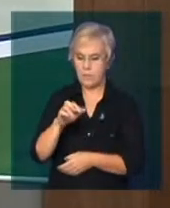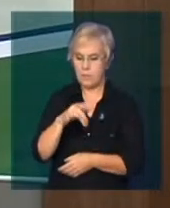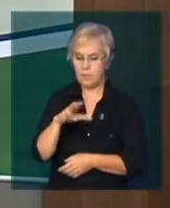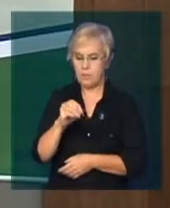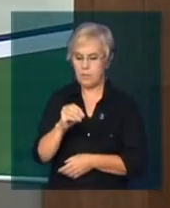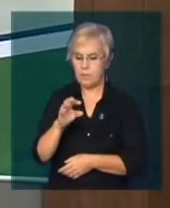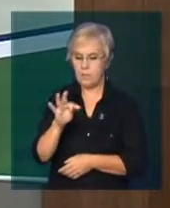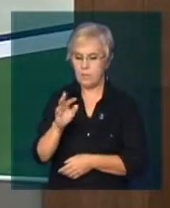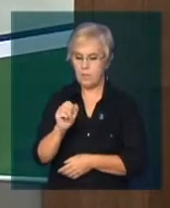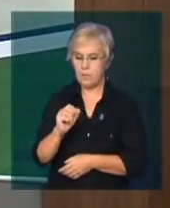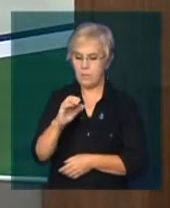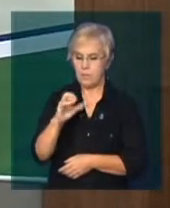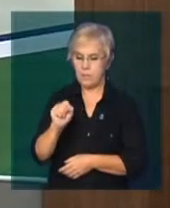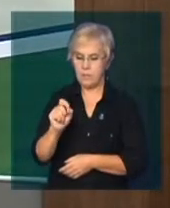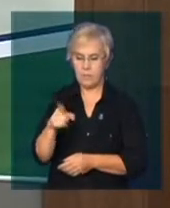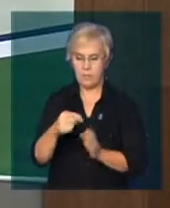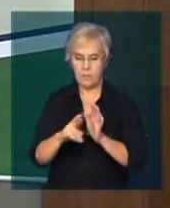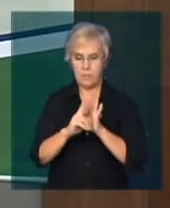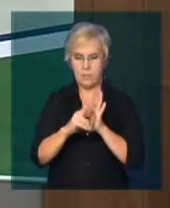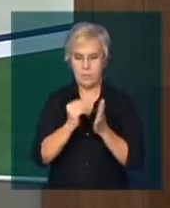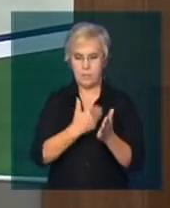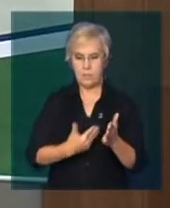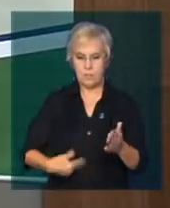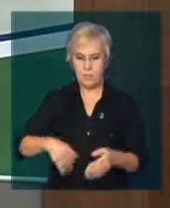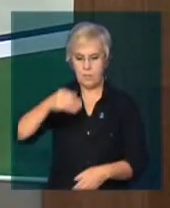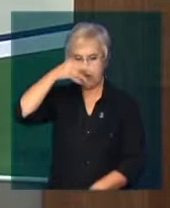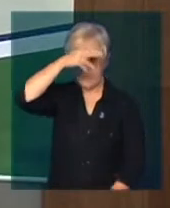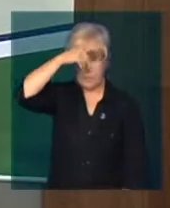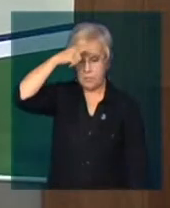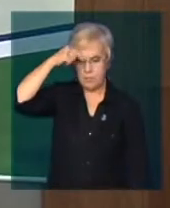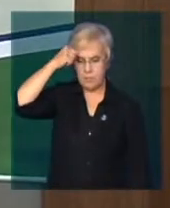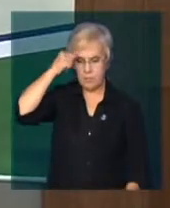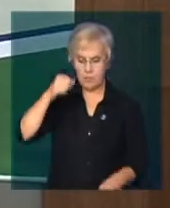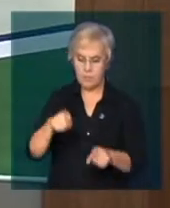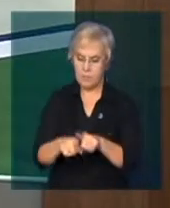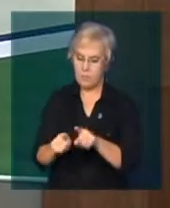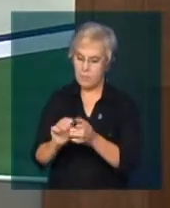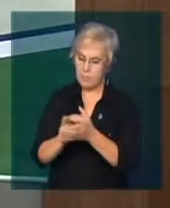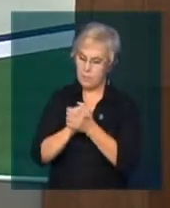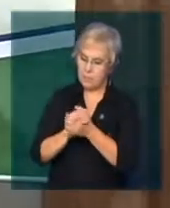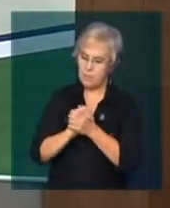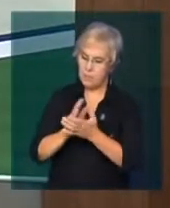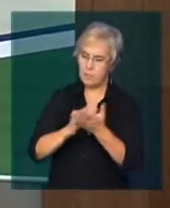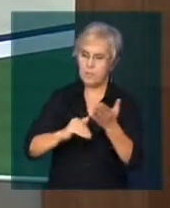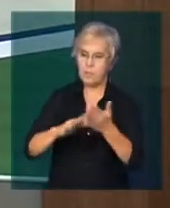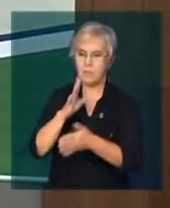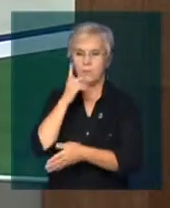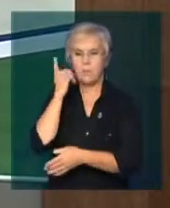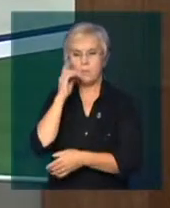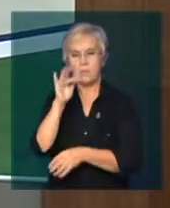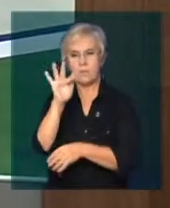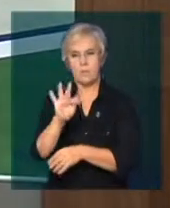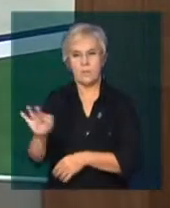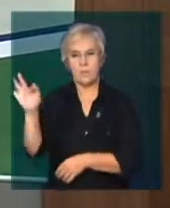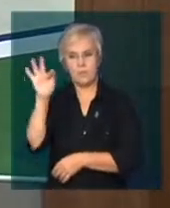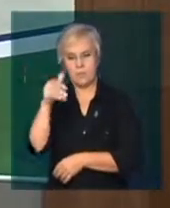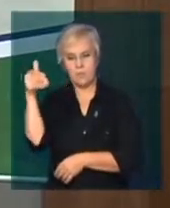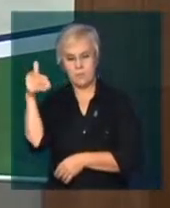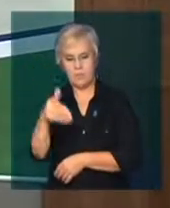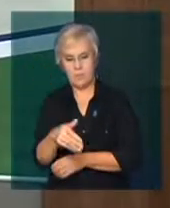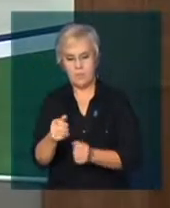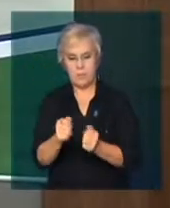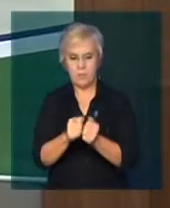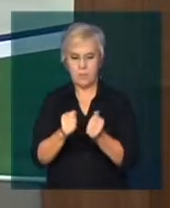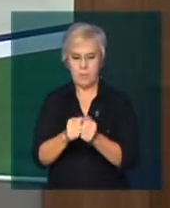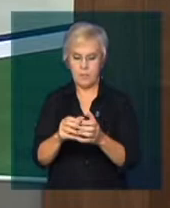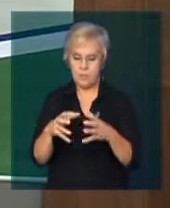que representa nesse ato o governador do Estado do Mato Grosso. Quero cumprimentar aqui a todos os deputados federais, companheiros